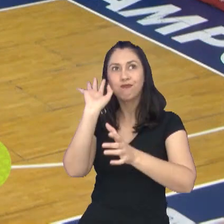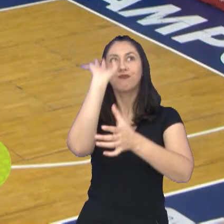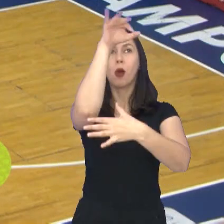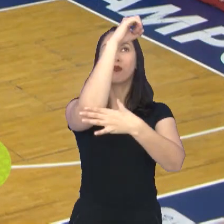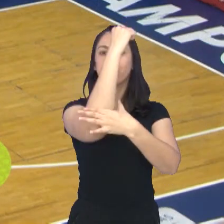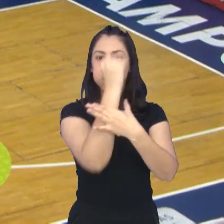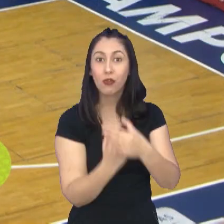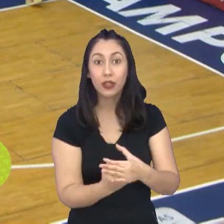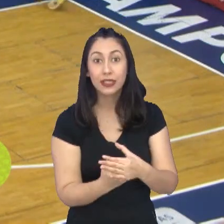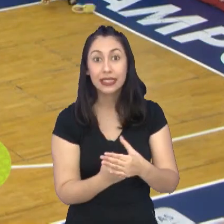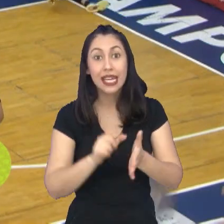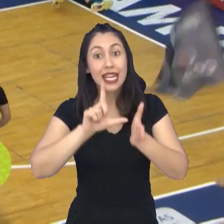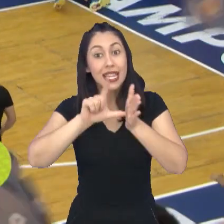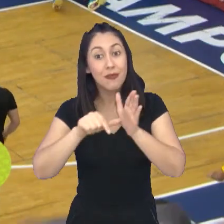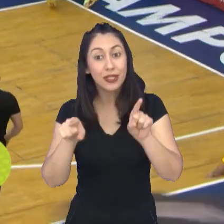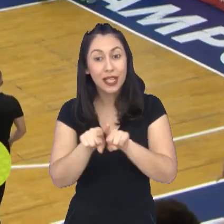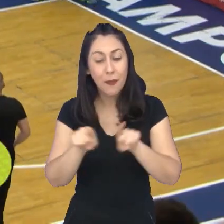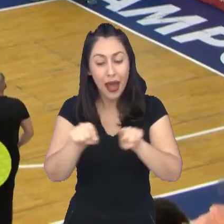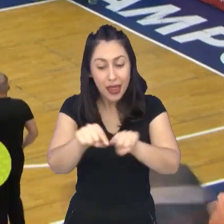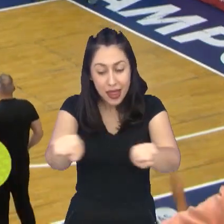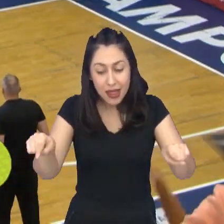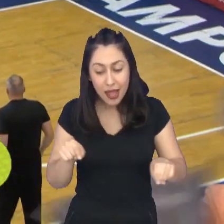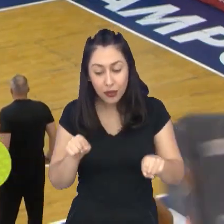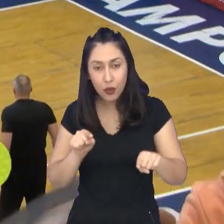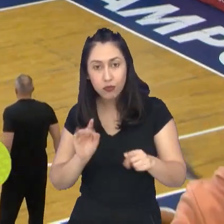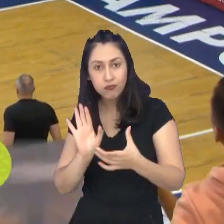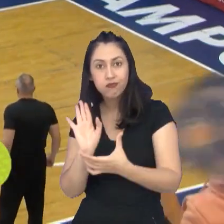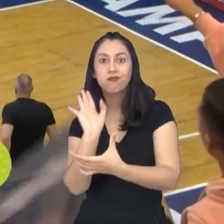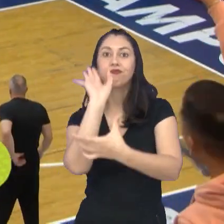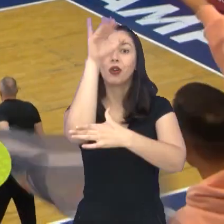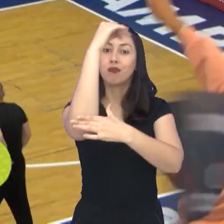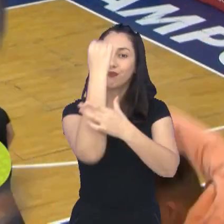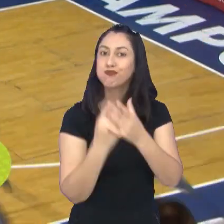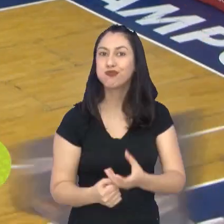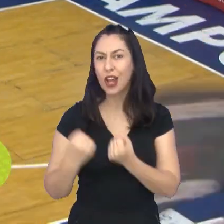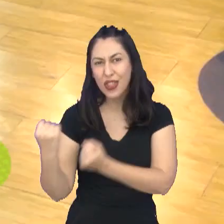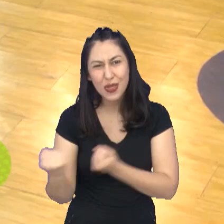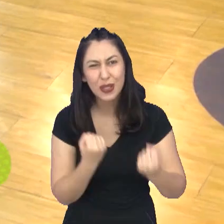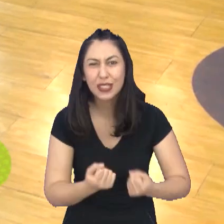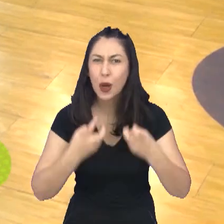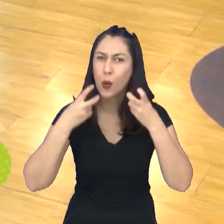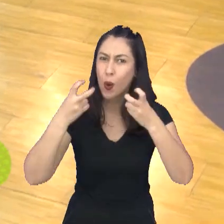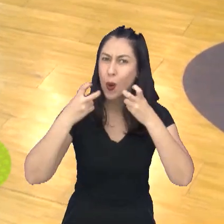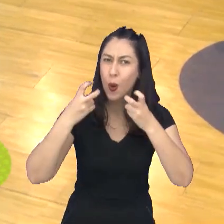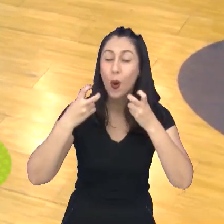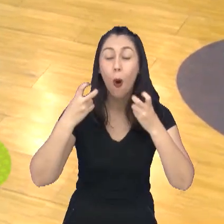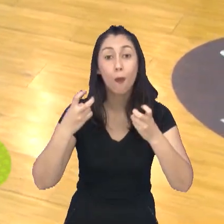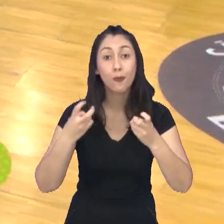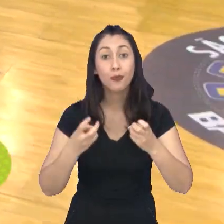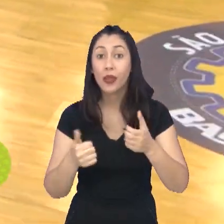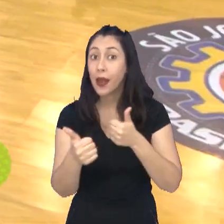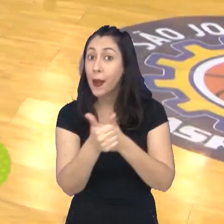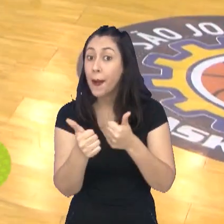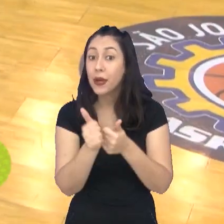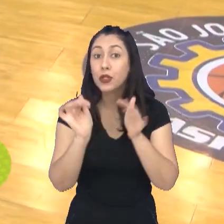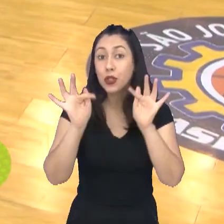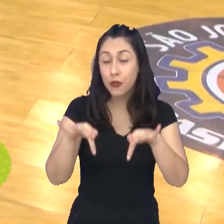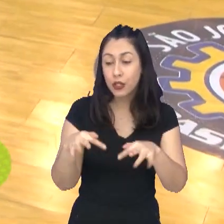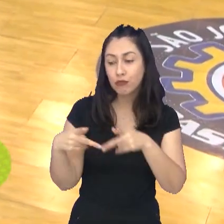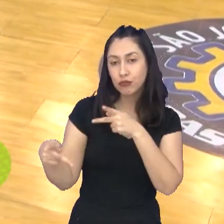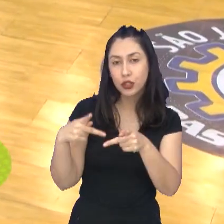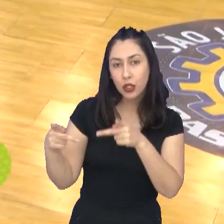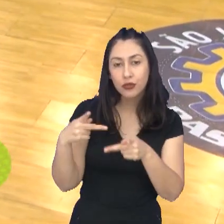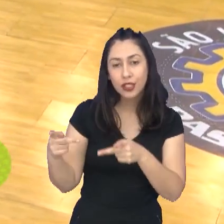nesta jogadaça dentro do garrafão, que levou a torcida à loucura. Nos minutos finais, o São José